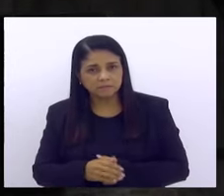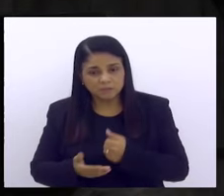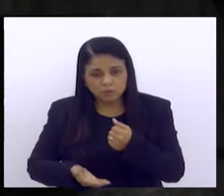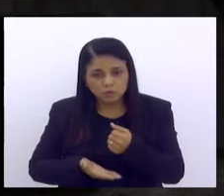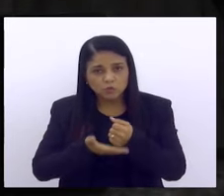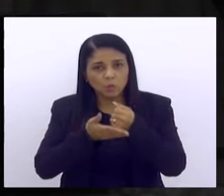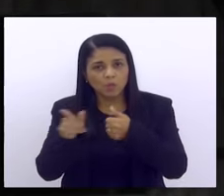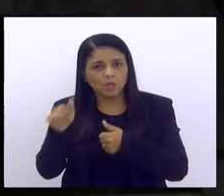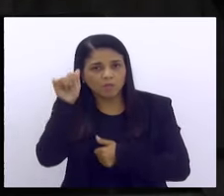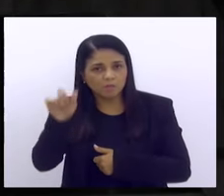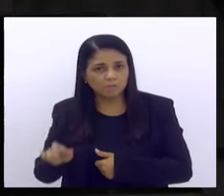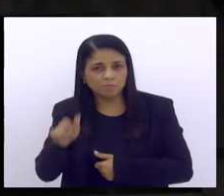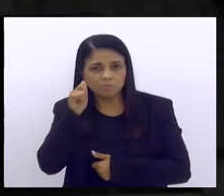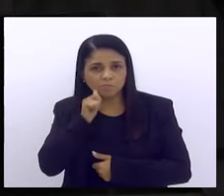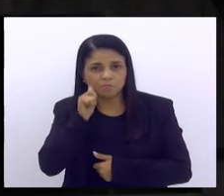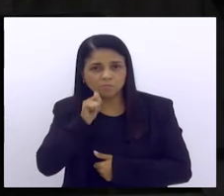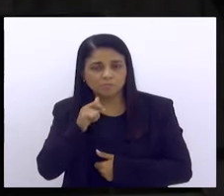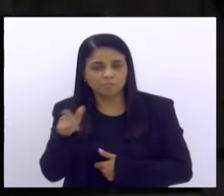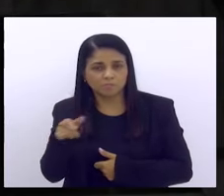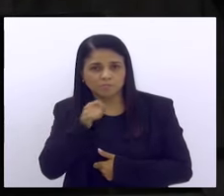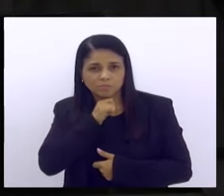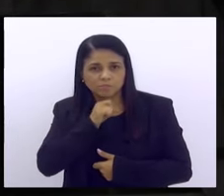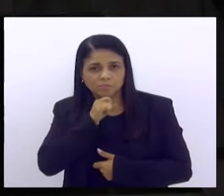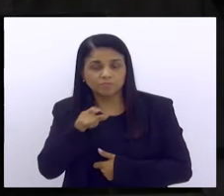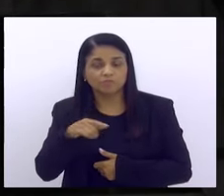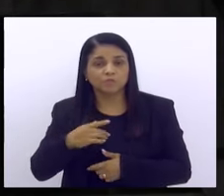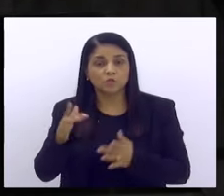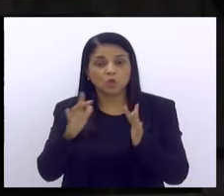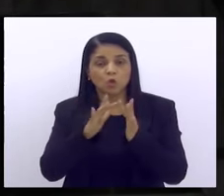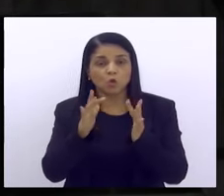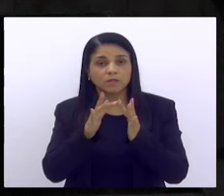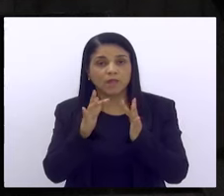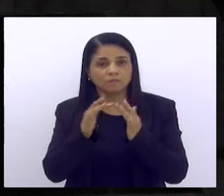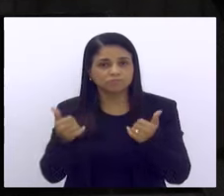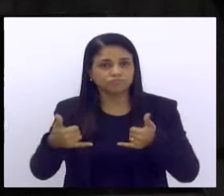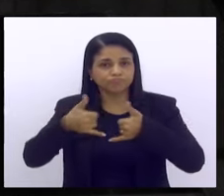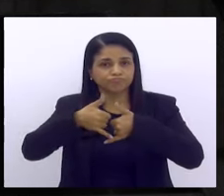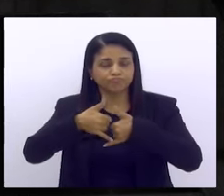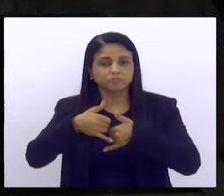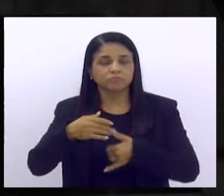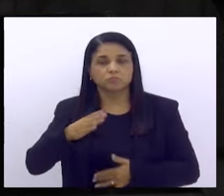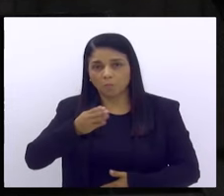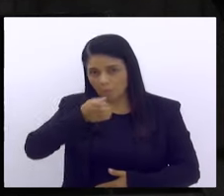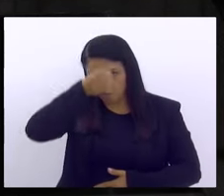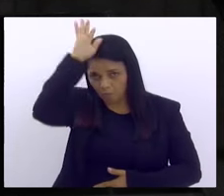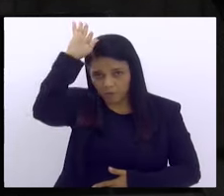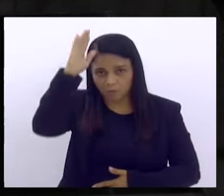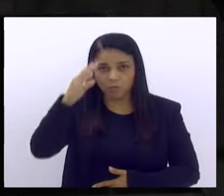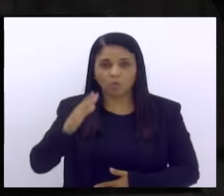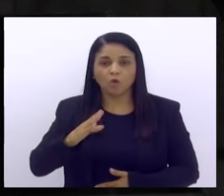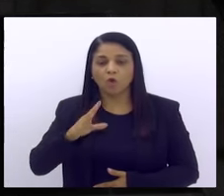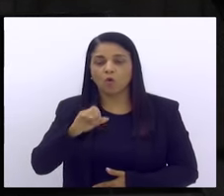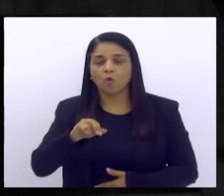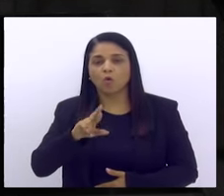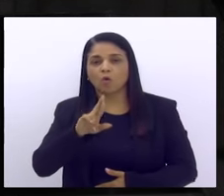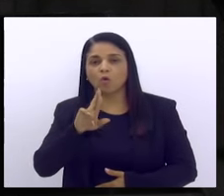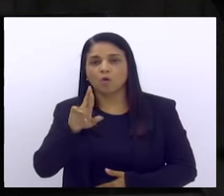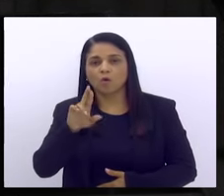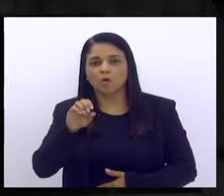aquela senhora. Entramos em contato com o comandante-geral do bombeiro, o coronel Leandro, que aqui eu